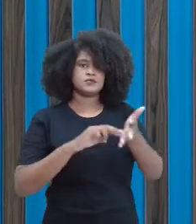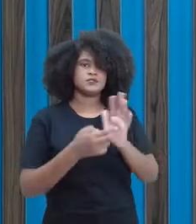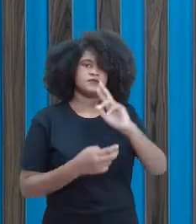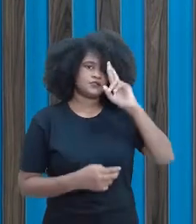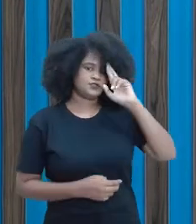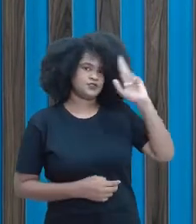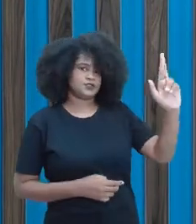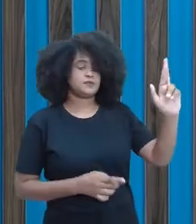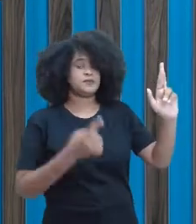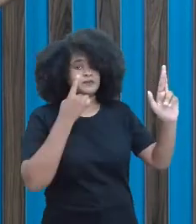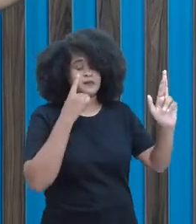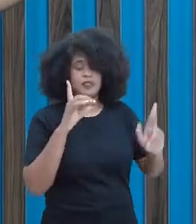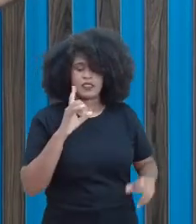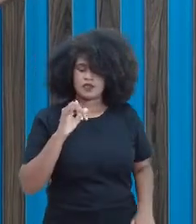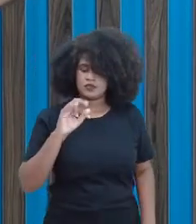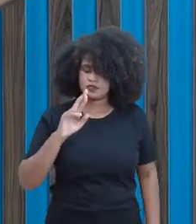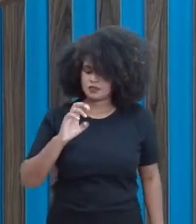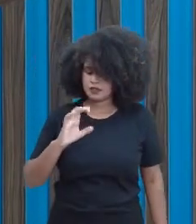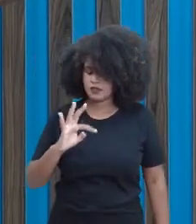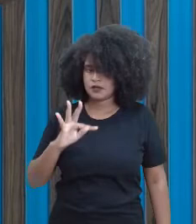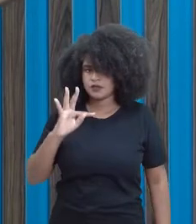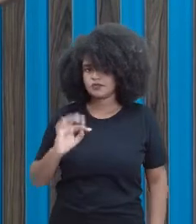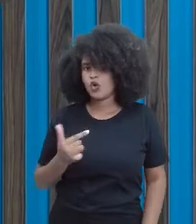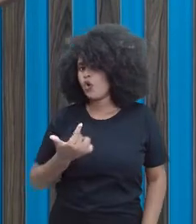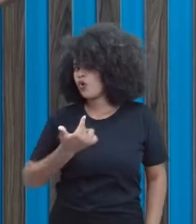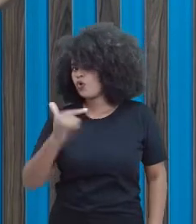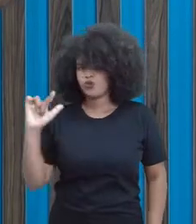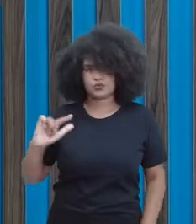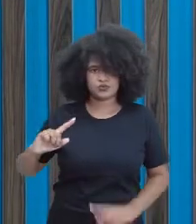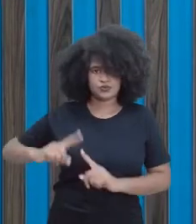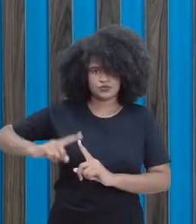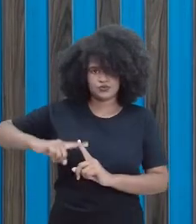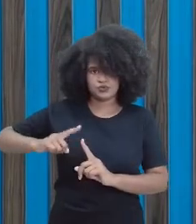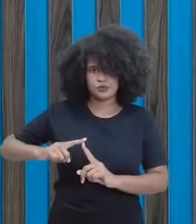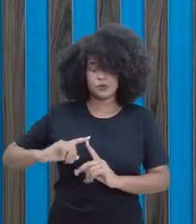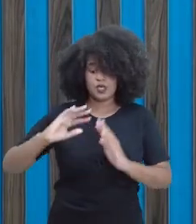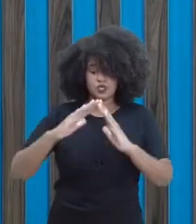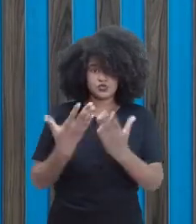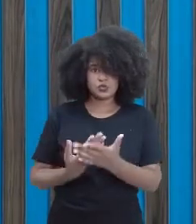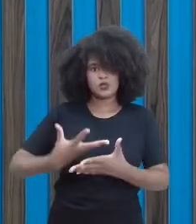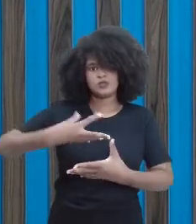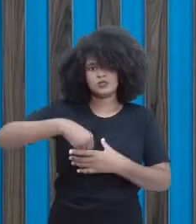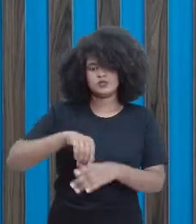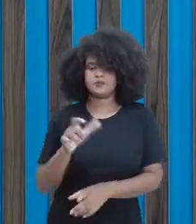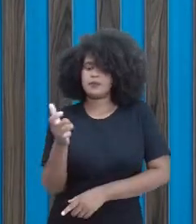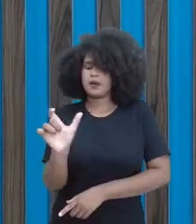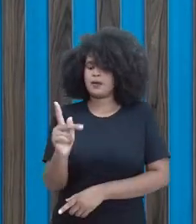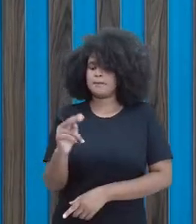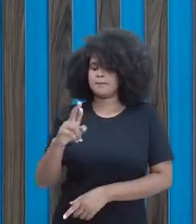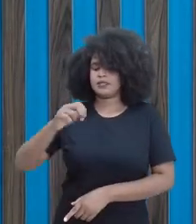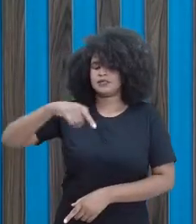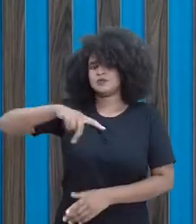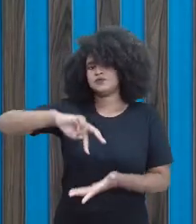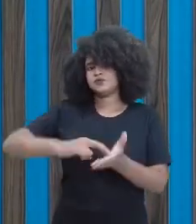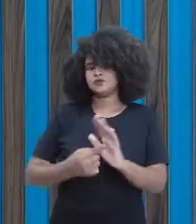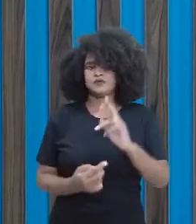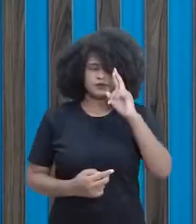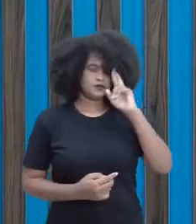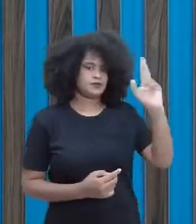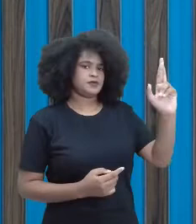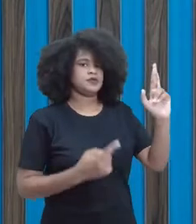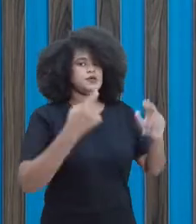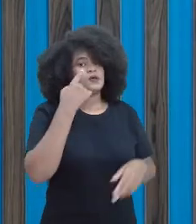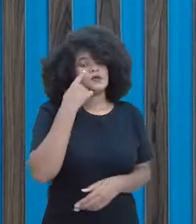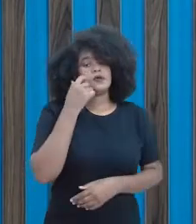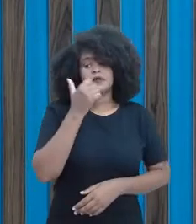de outras instâncias. Na escola é diretor, é principal. Então, ó, a sua mãe não estava pagando a escola